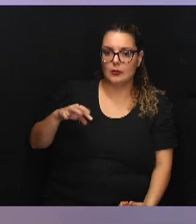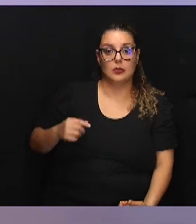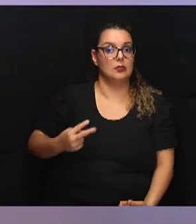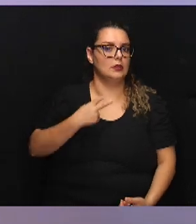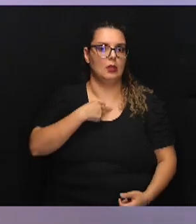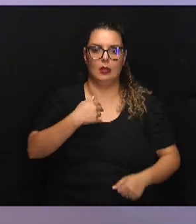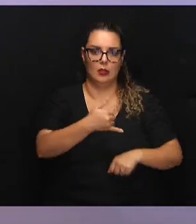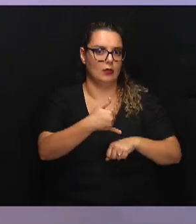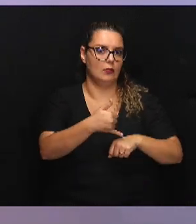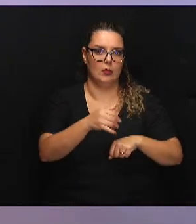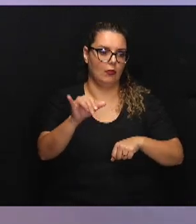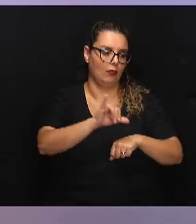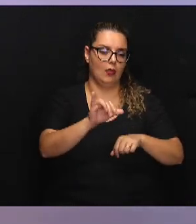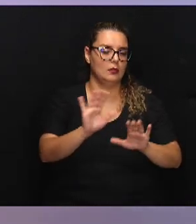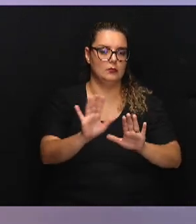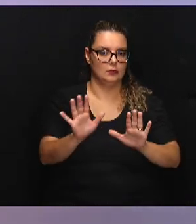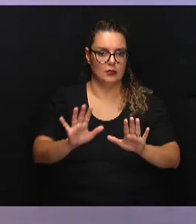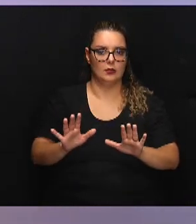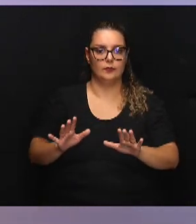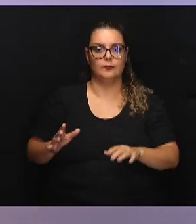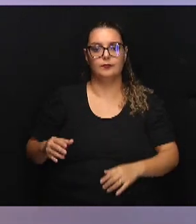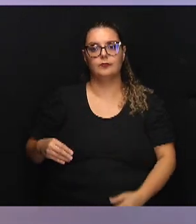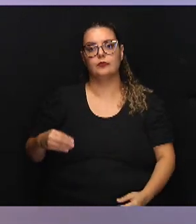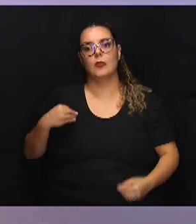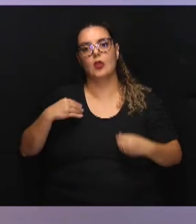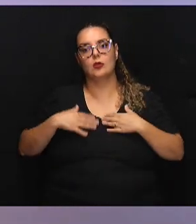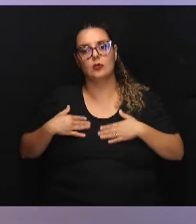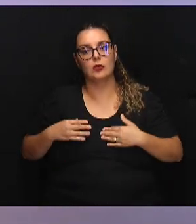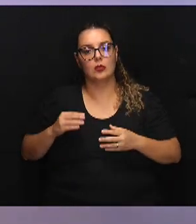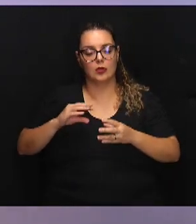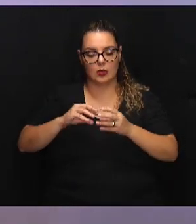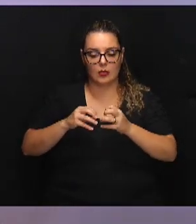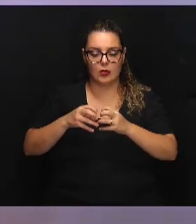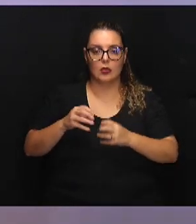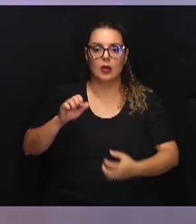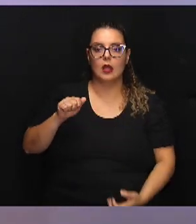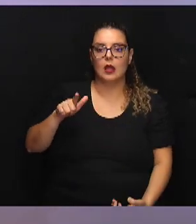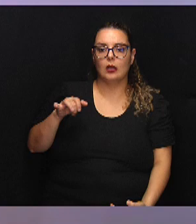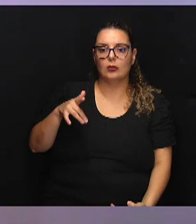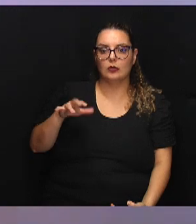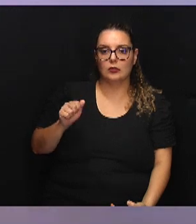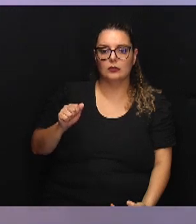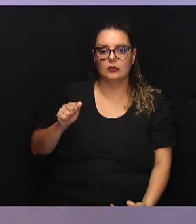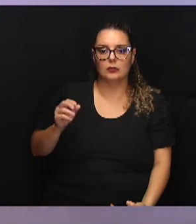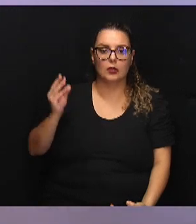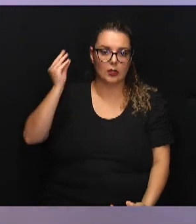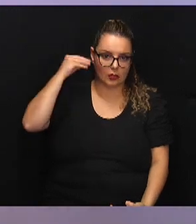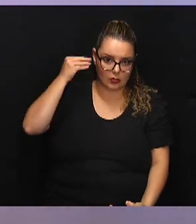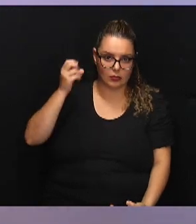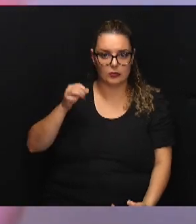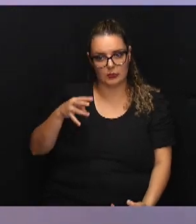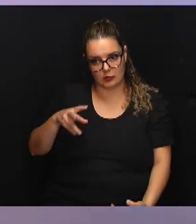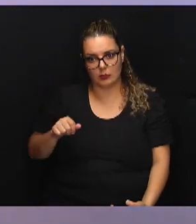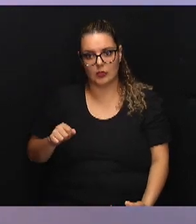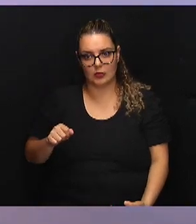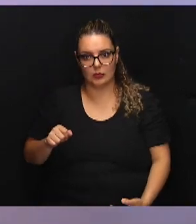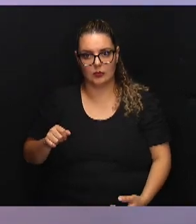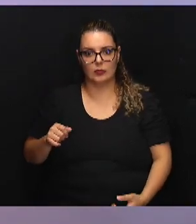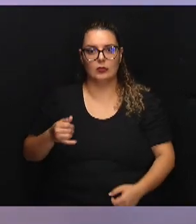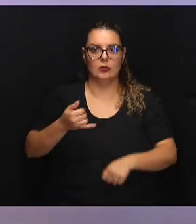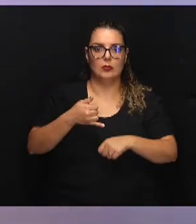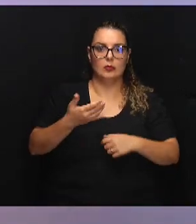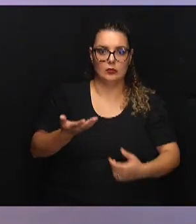cozinha, azeite, nada disso. E tem que ser o algodão ali, ou até os tampões, né? O algodão com óleo ou um